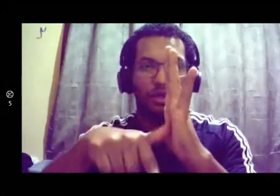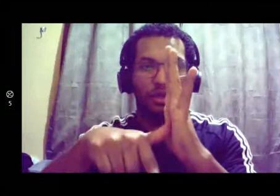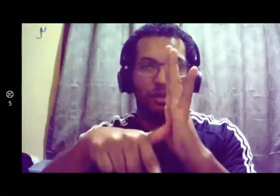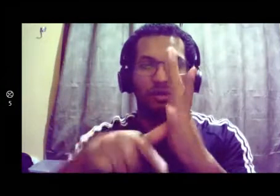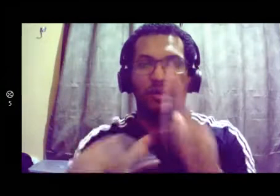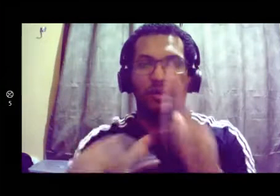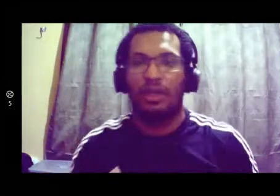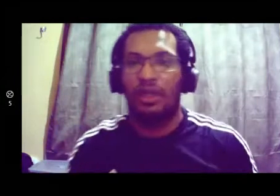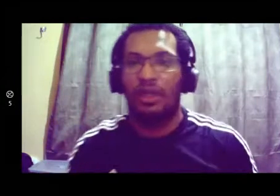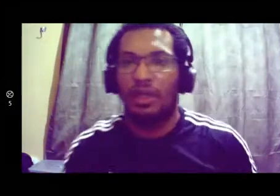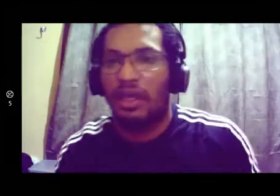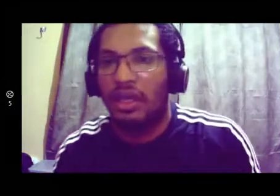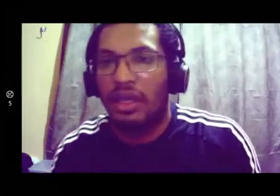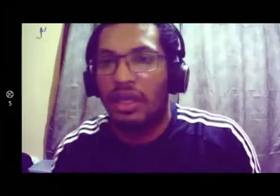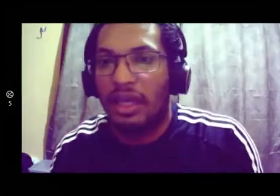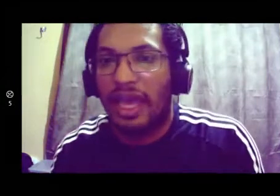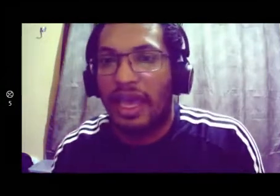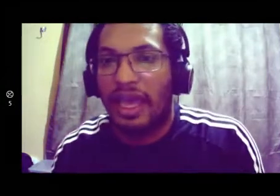Tá bom?